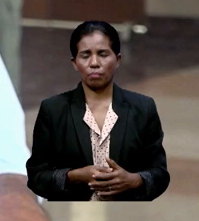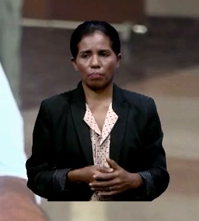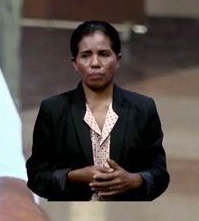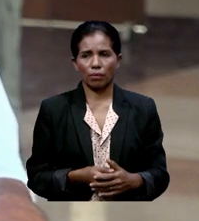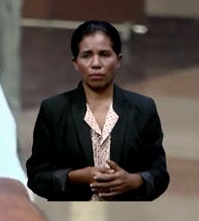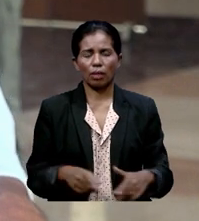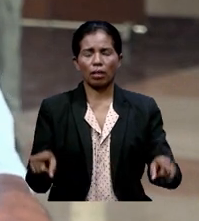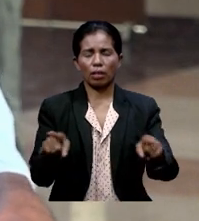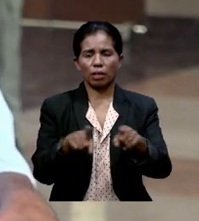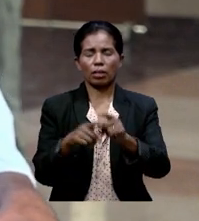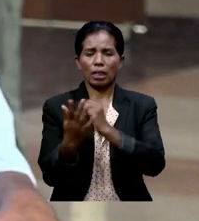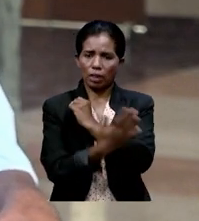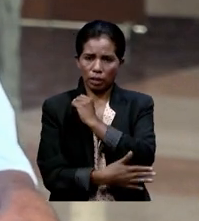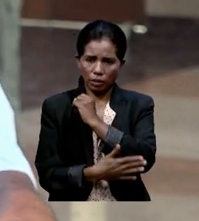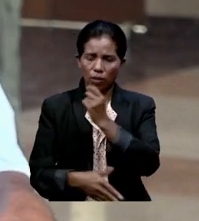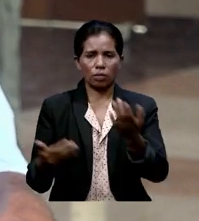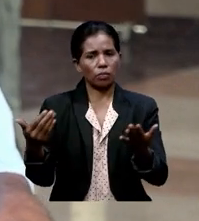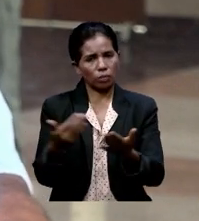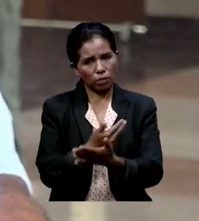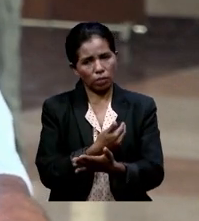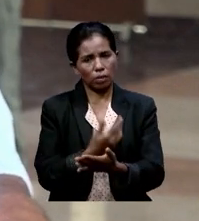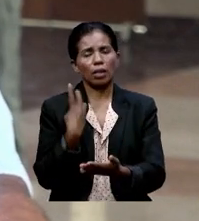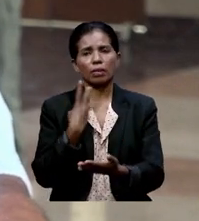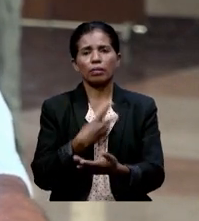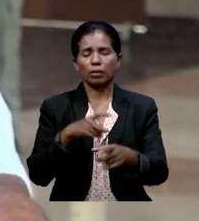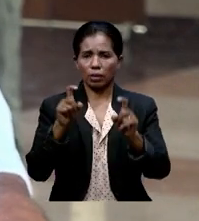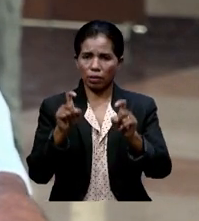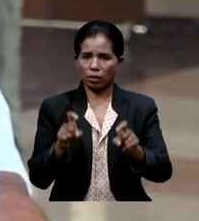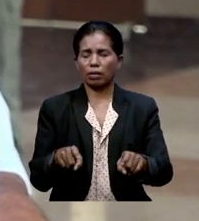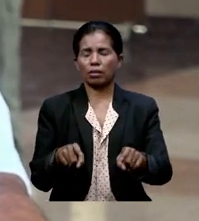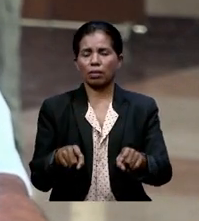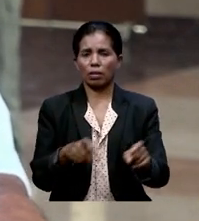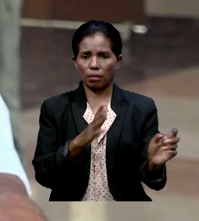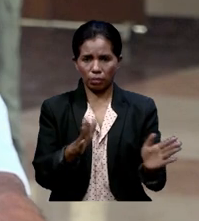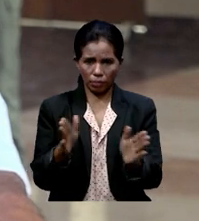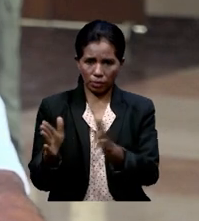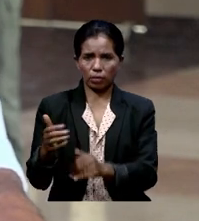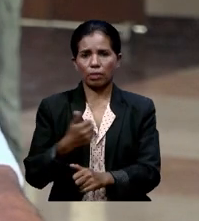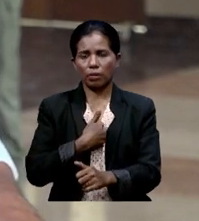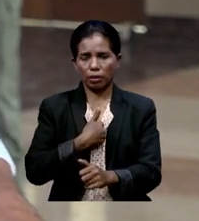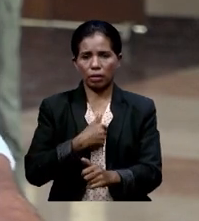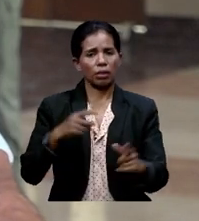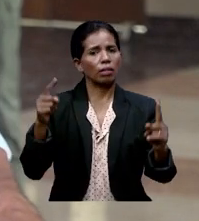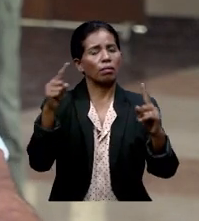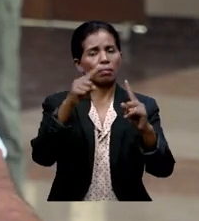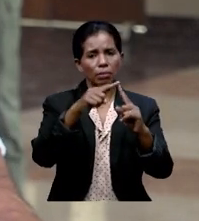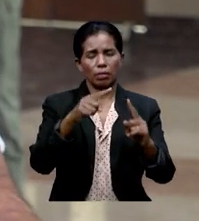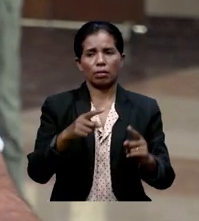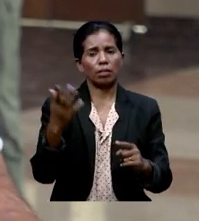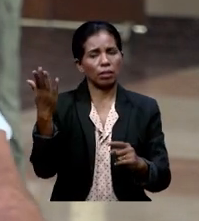no der na Sampo, ainda tem que preparar baia,